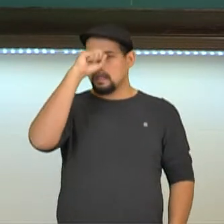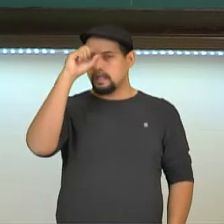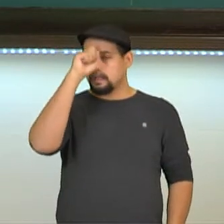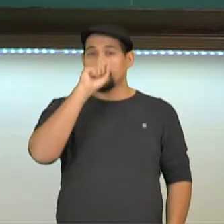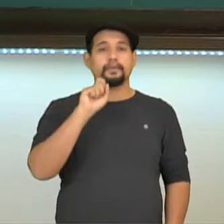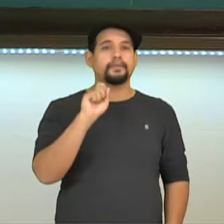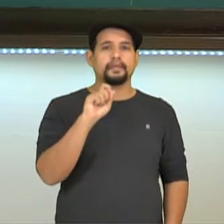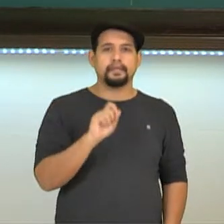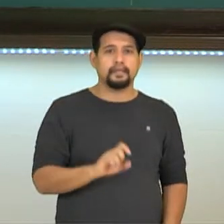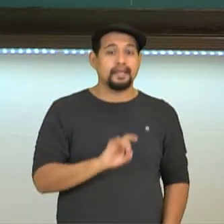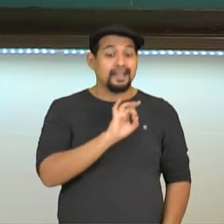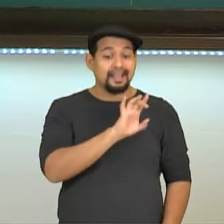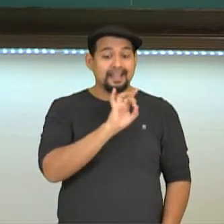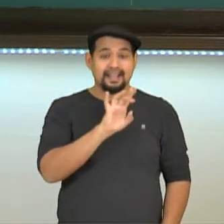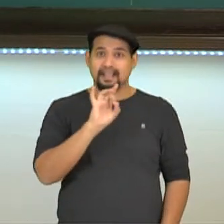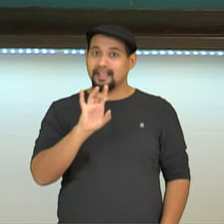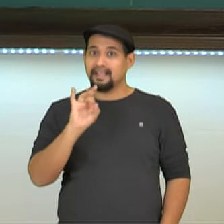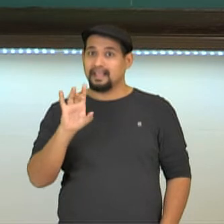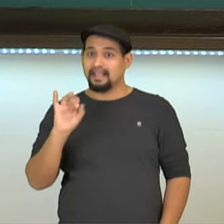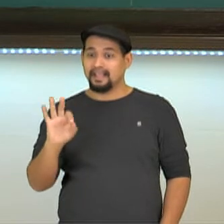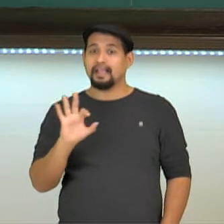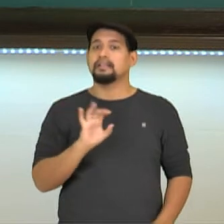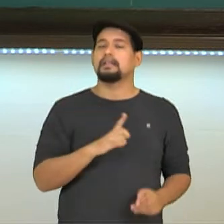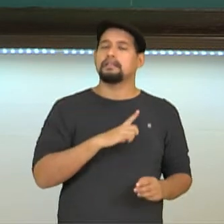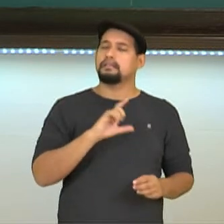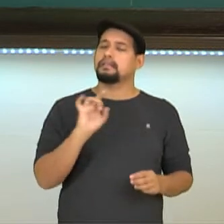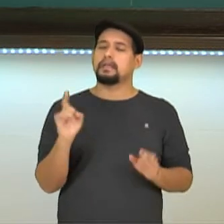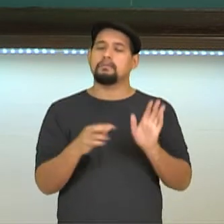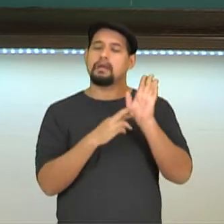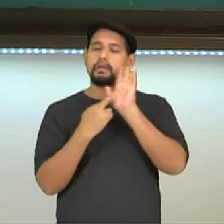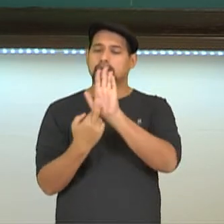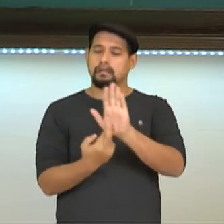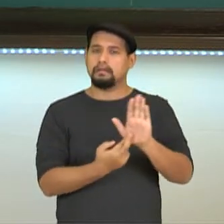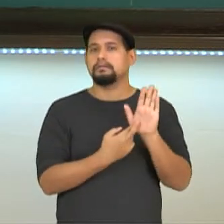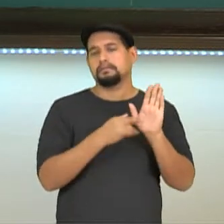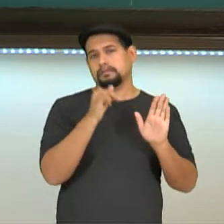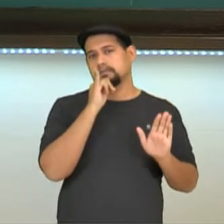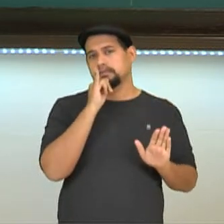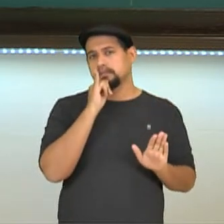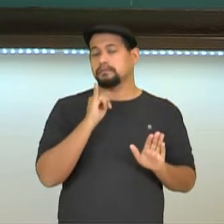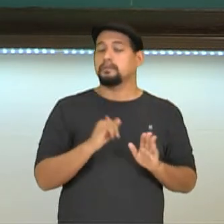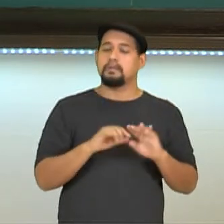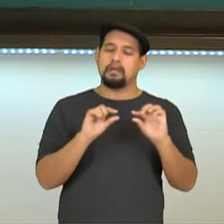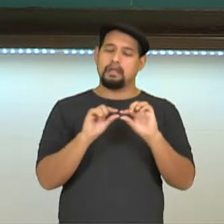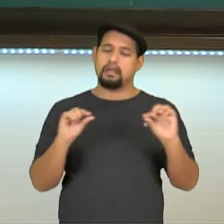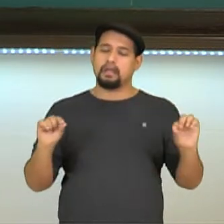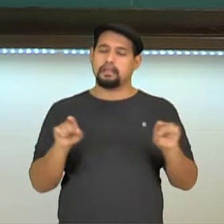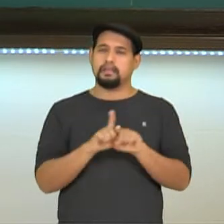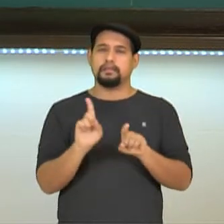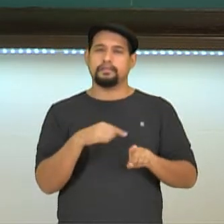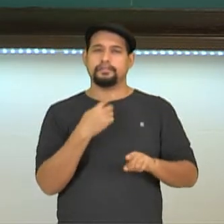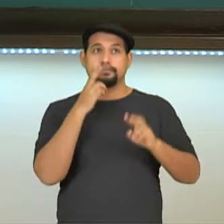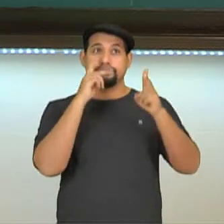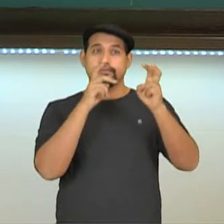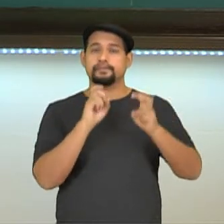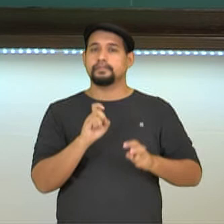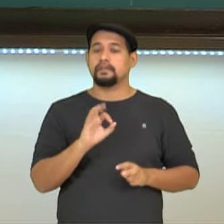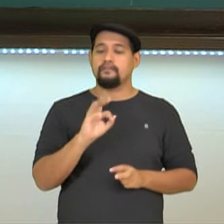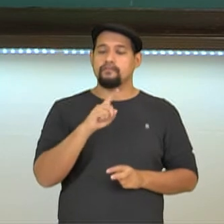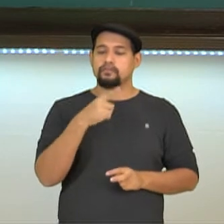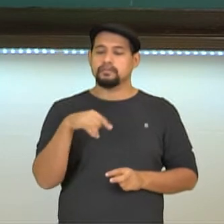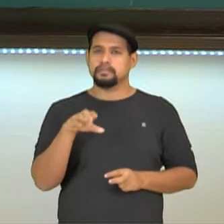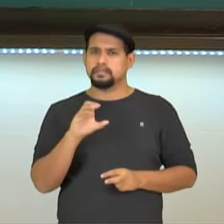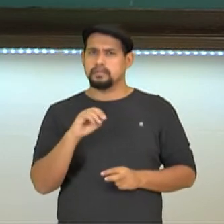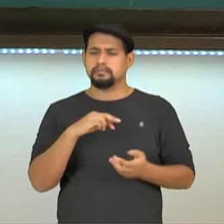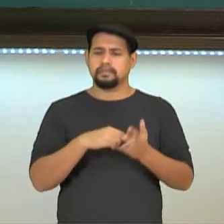que cada função tem a sua representação gráfica, né? Função afim é uma reta. Acabamos de ver que a função